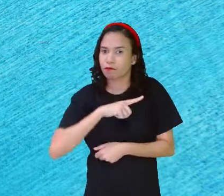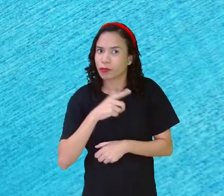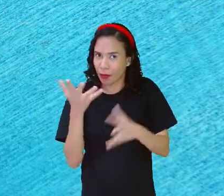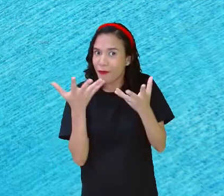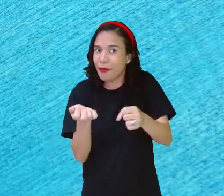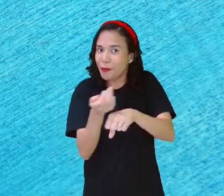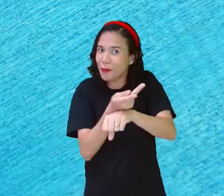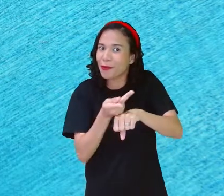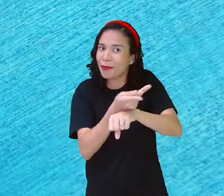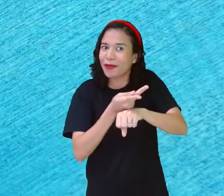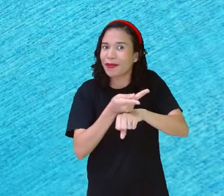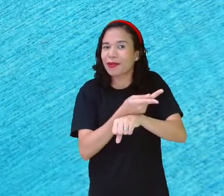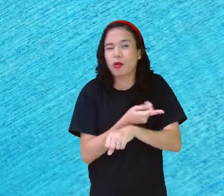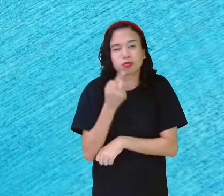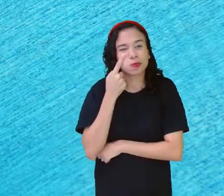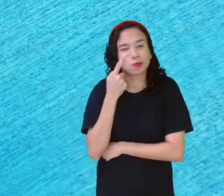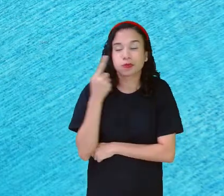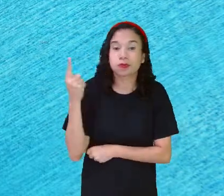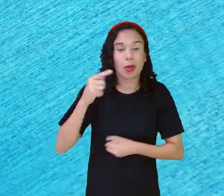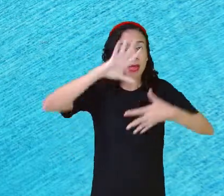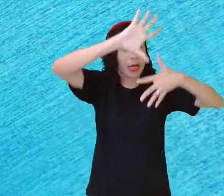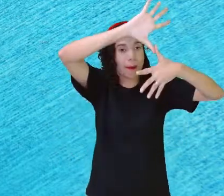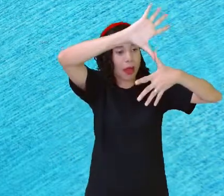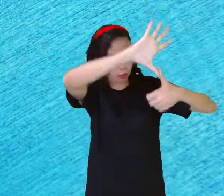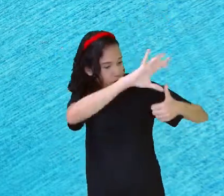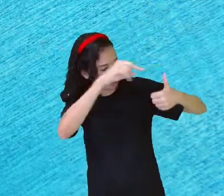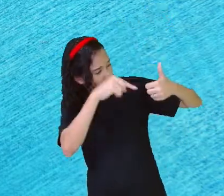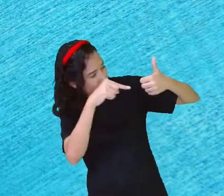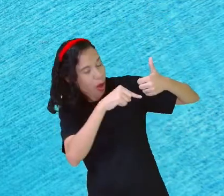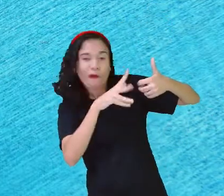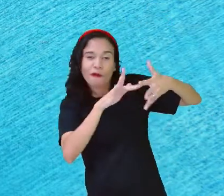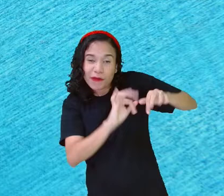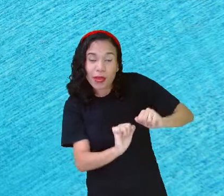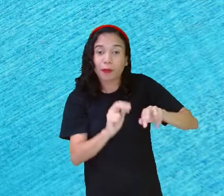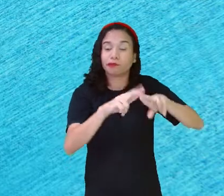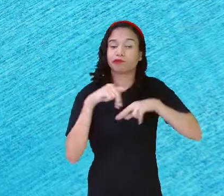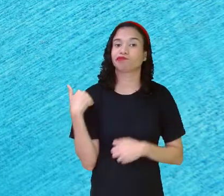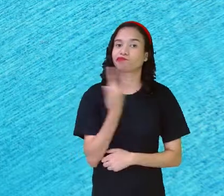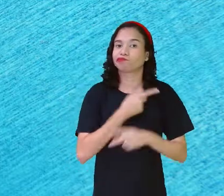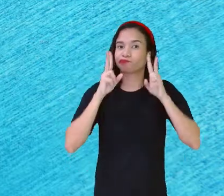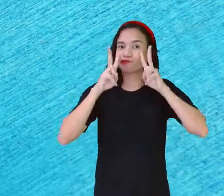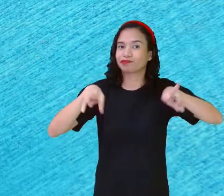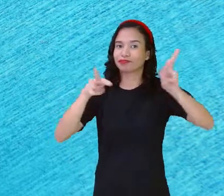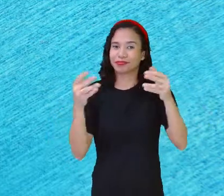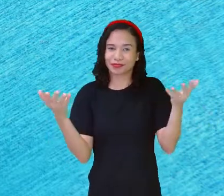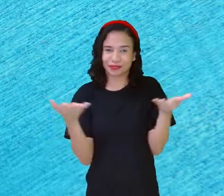procurar? Está bem aqui, ó, na América do Sul, lá no finalzinho. Mas isso a gente vai ver direitinho